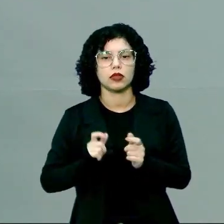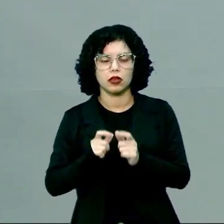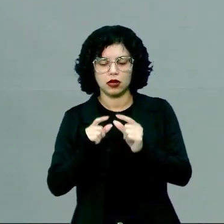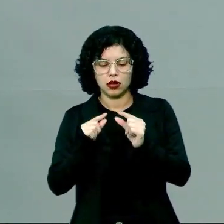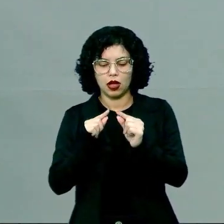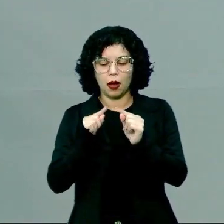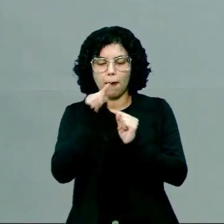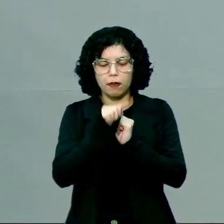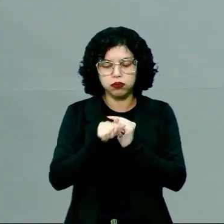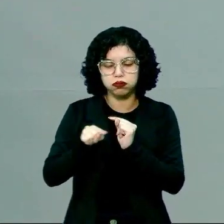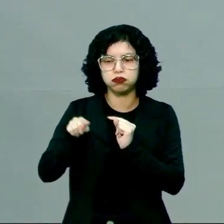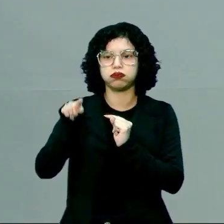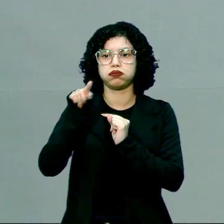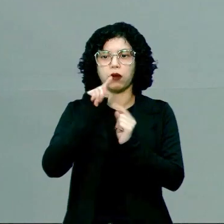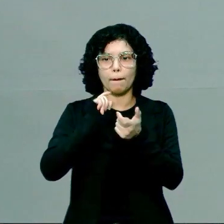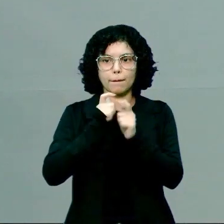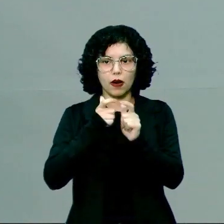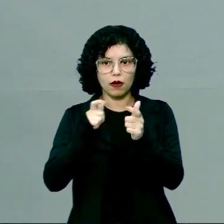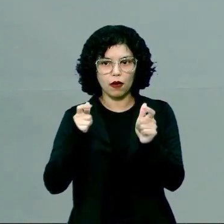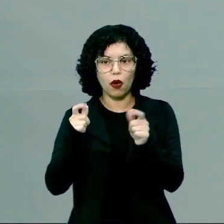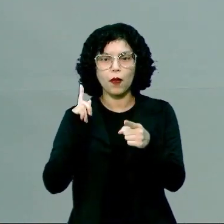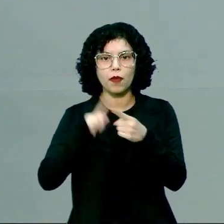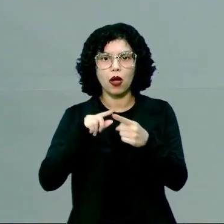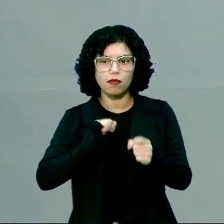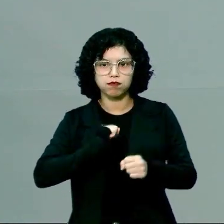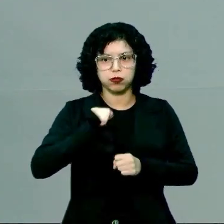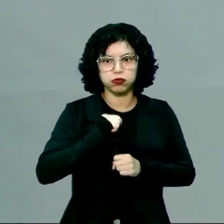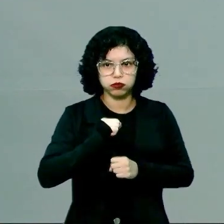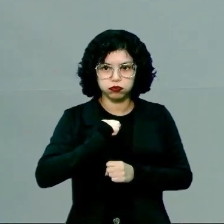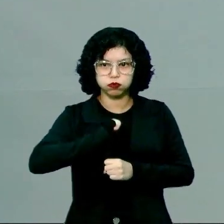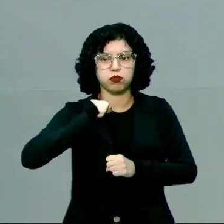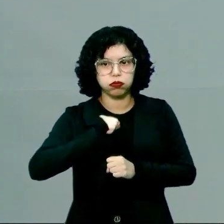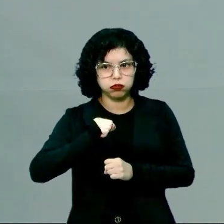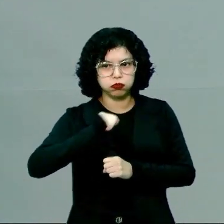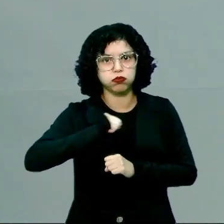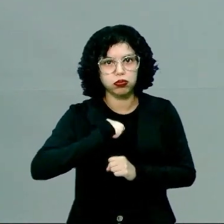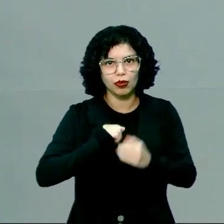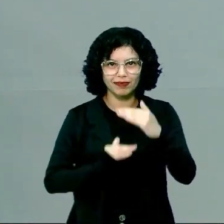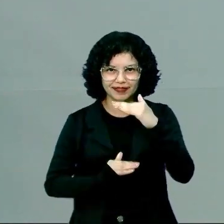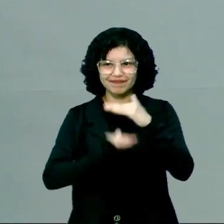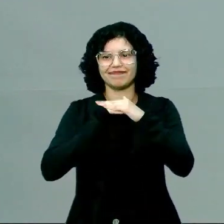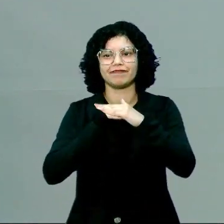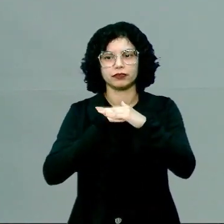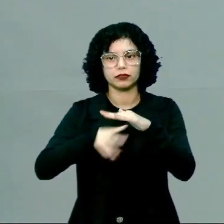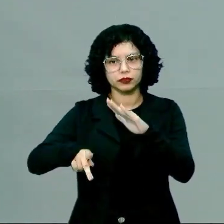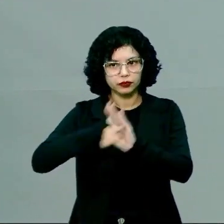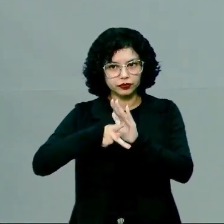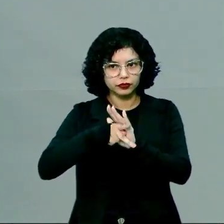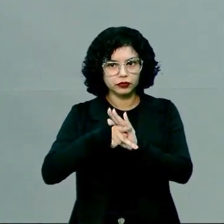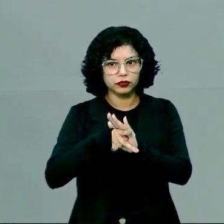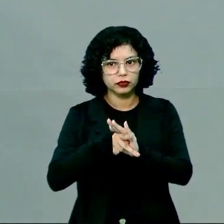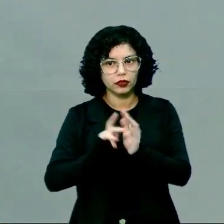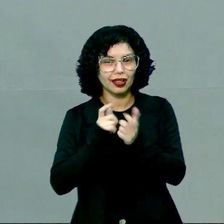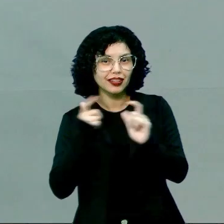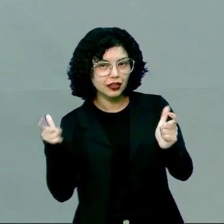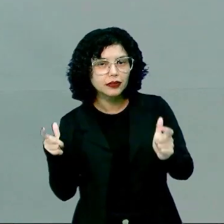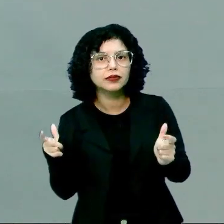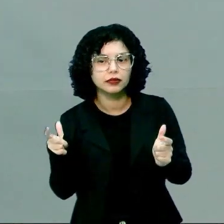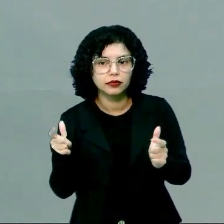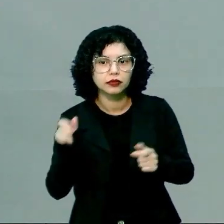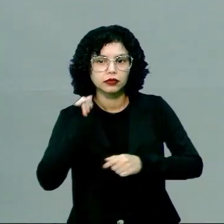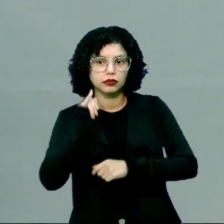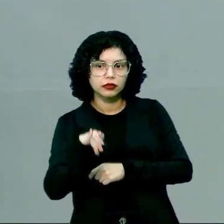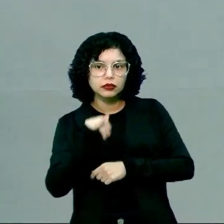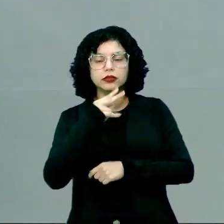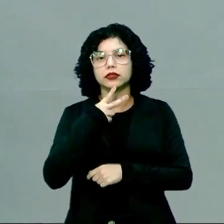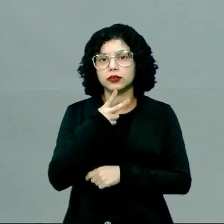Por quê? Porque ele tem uma pulsação muito forte, a pressão em cima dele é muito grande. Só para você ter uma ideia, se